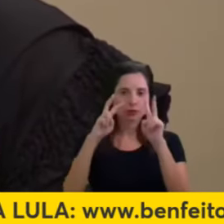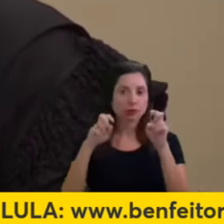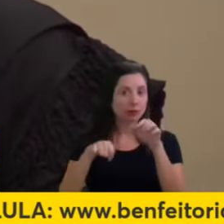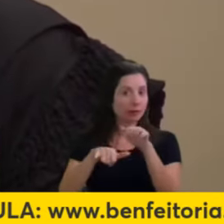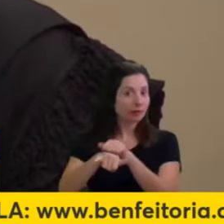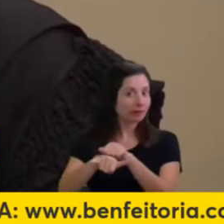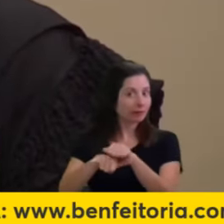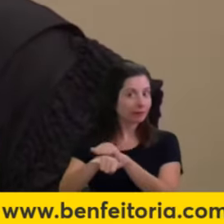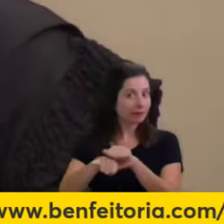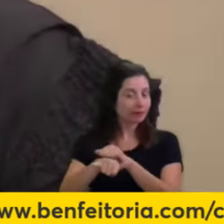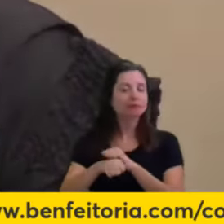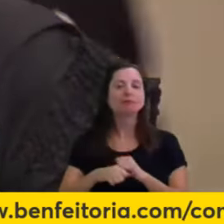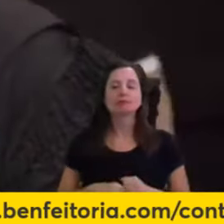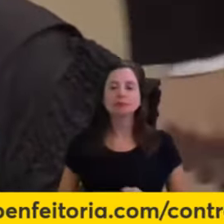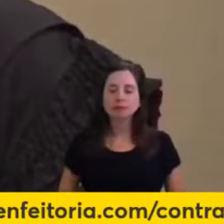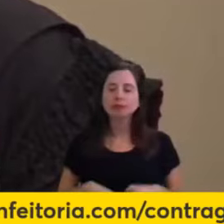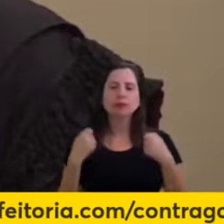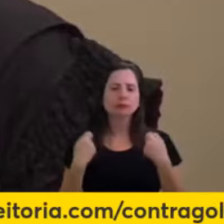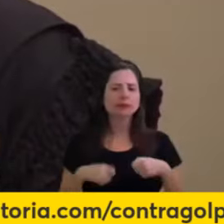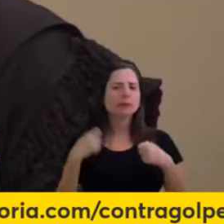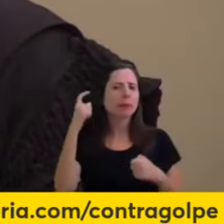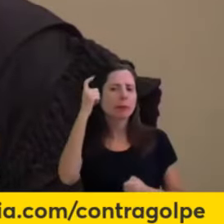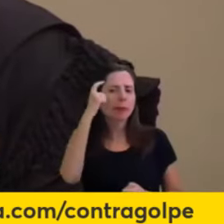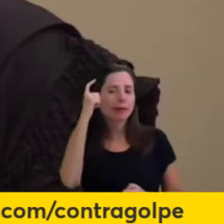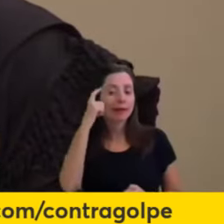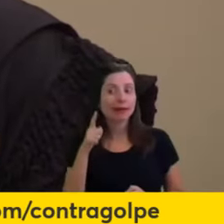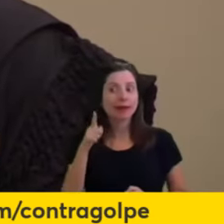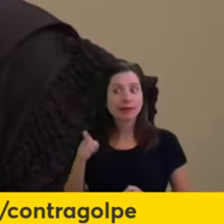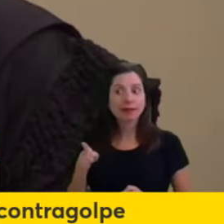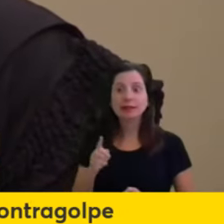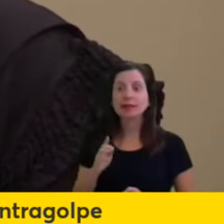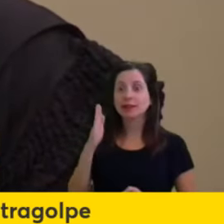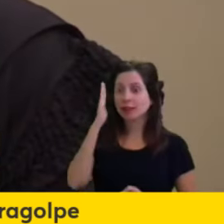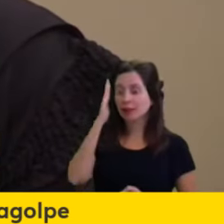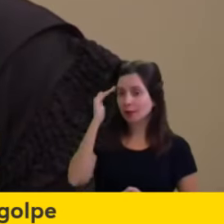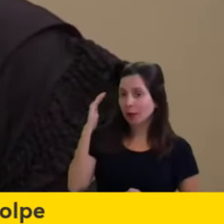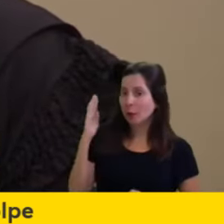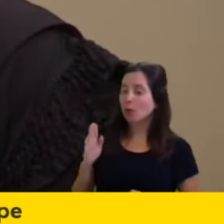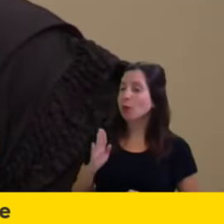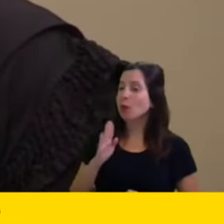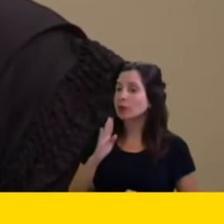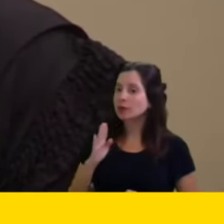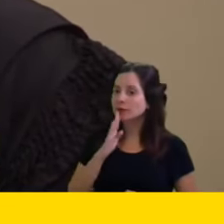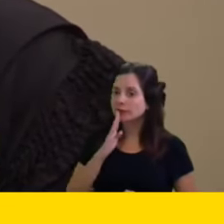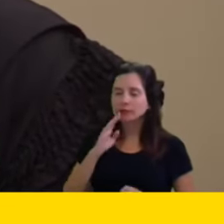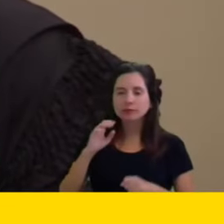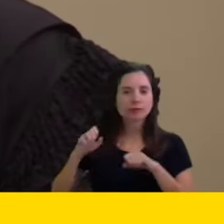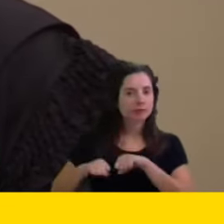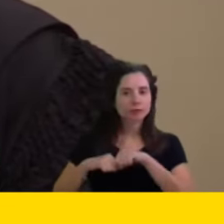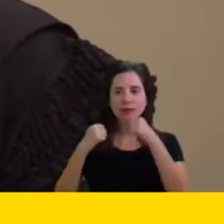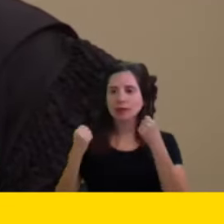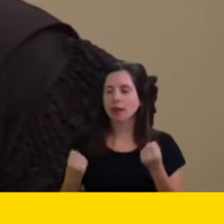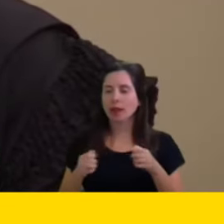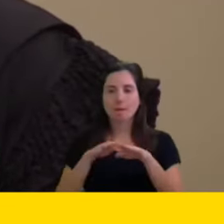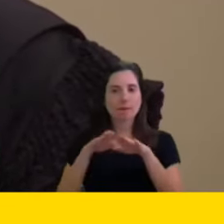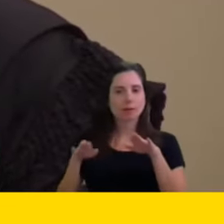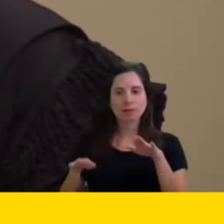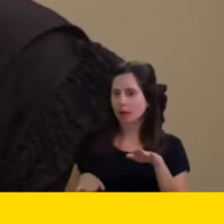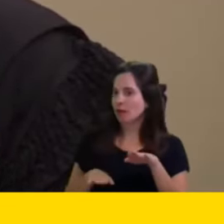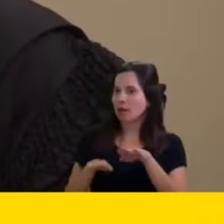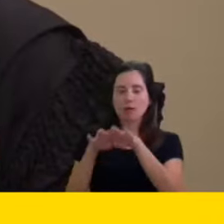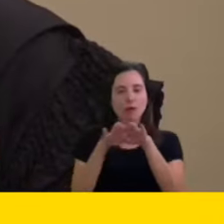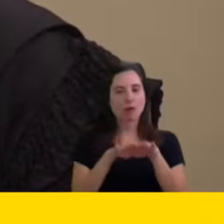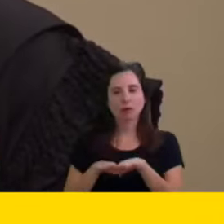deve ser ter em mente que o fato de ser amplamente conhecido não implica em quebra de igualdade entre candidatos sob pena de inviabilizar se a